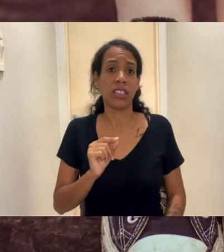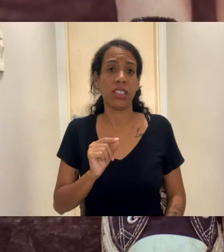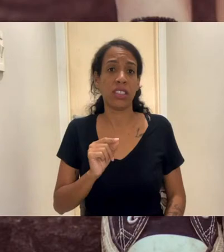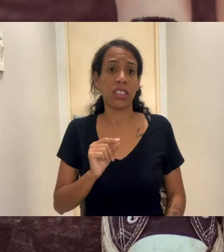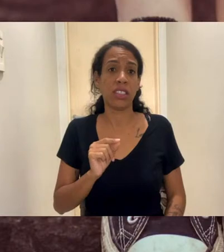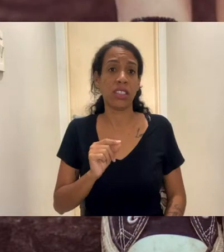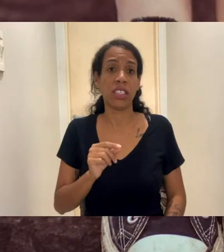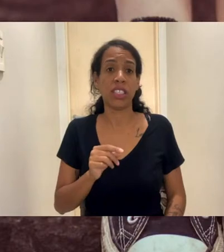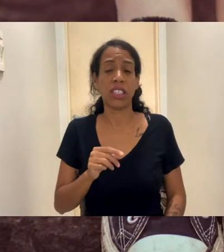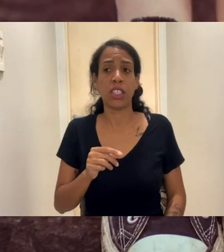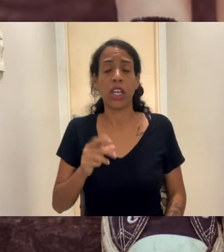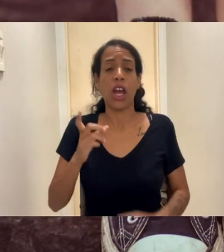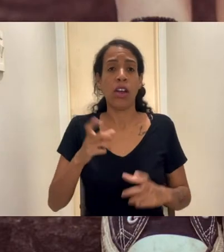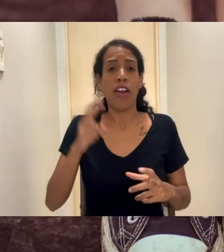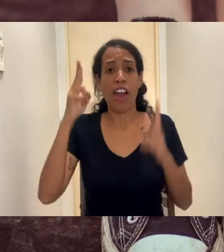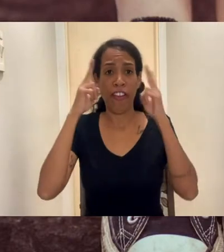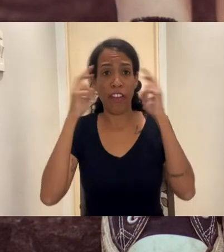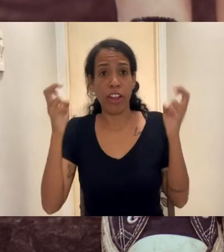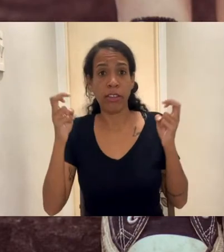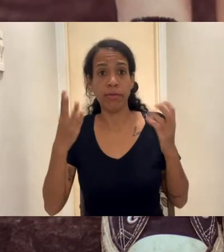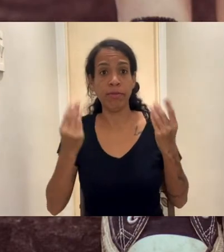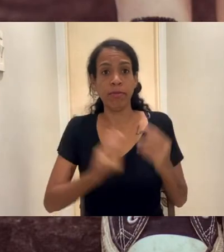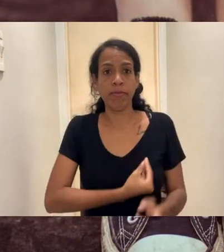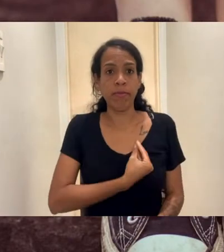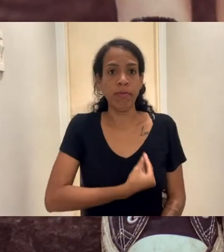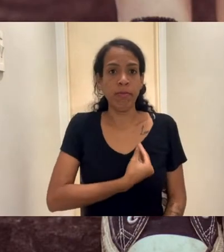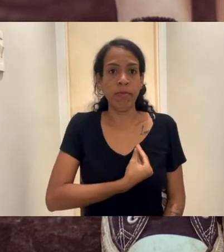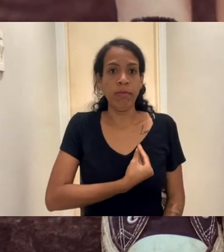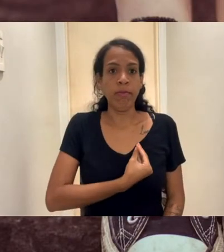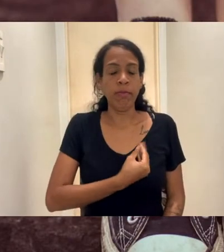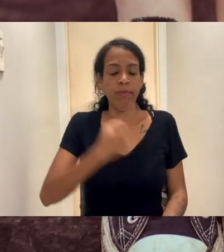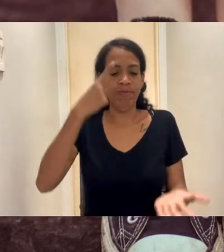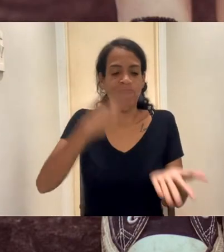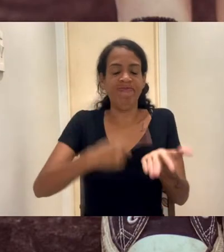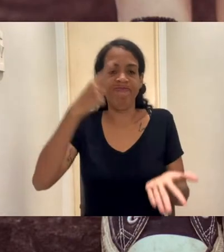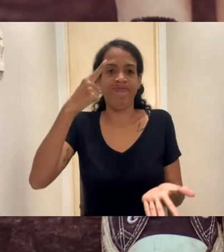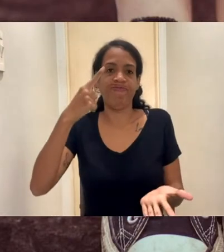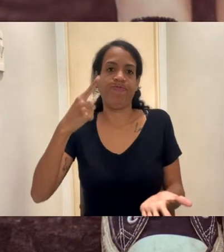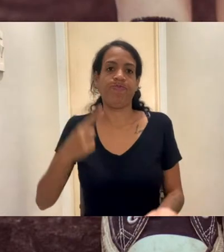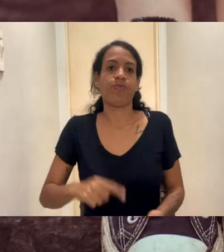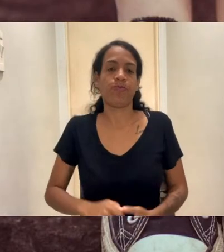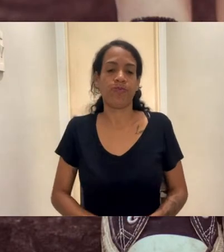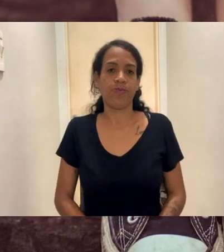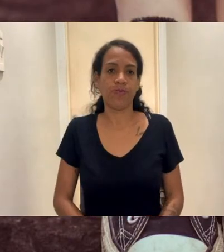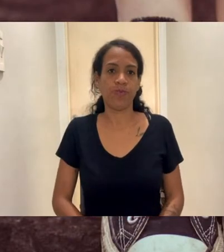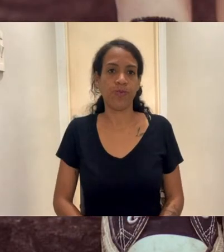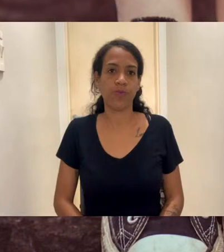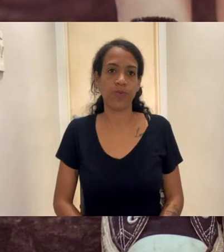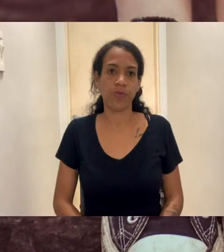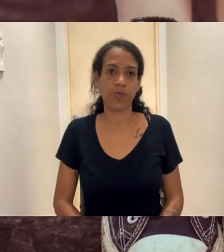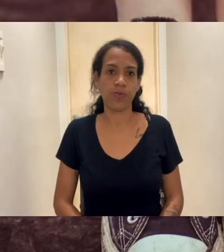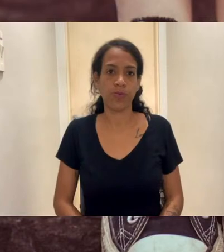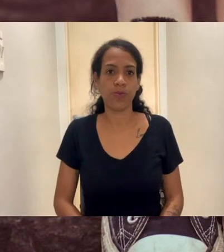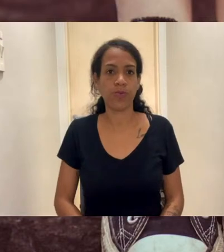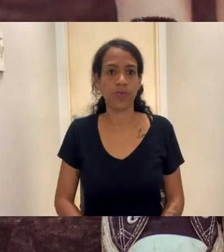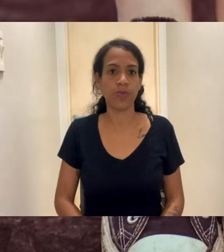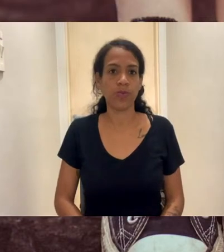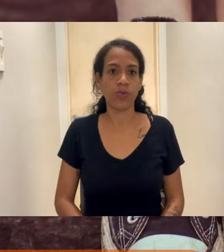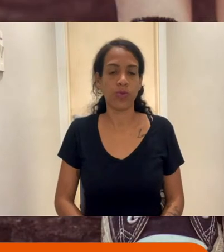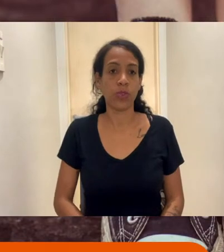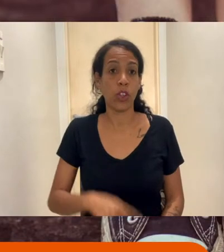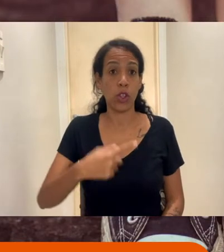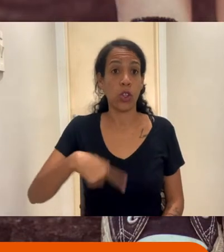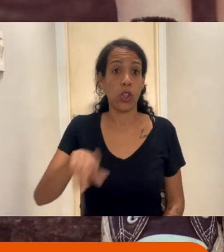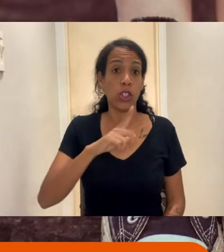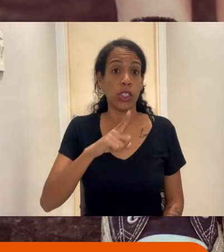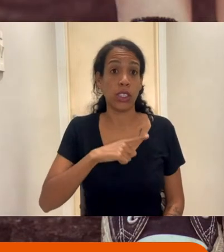são histórias onde a violência ela está muito presente, está muito marcada, né? Então, a gente